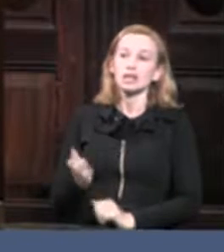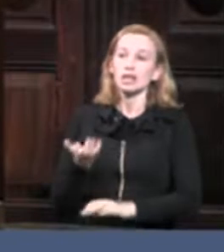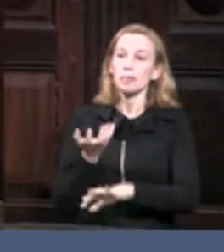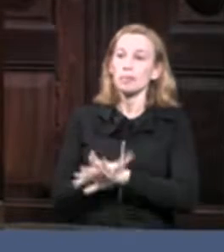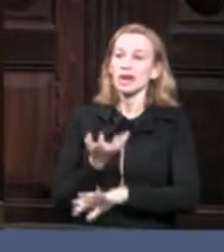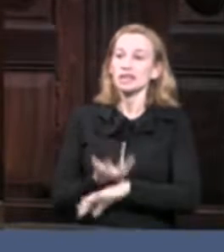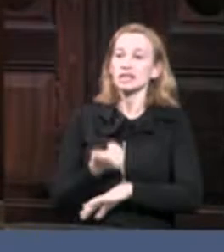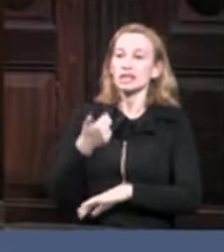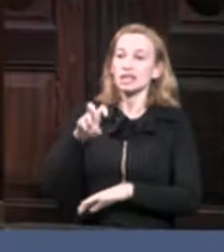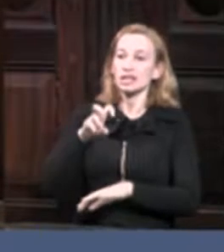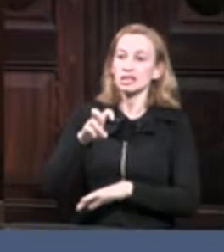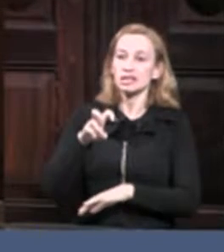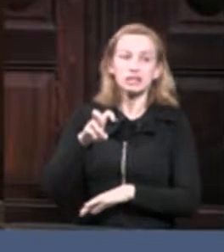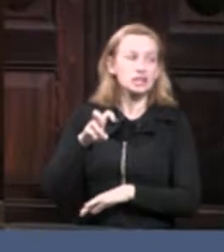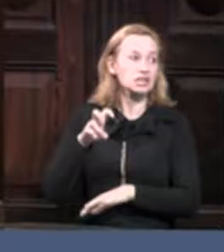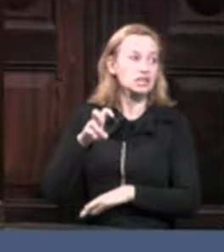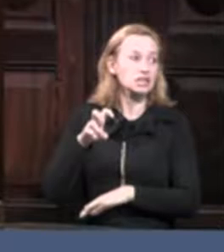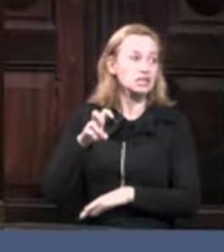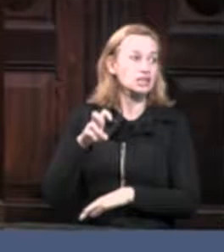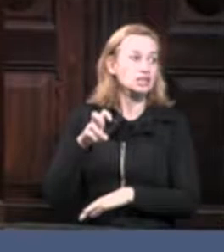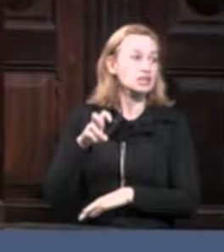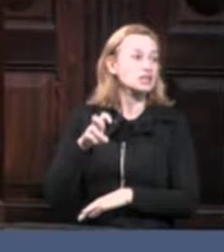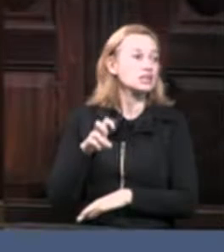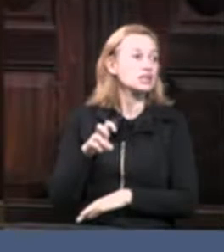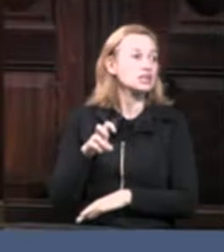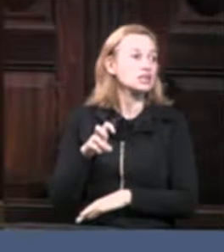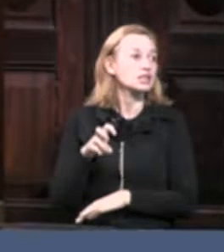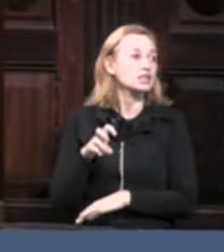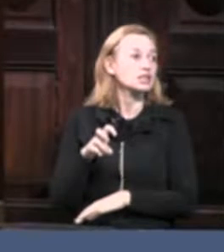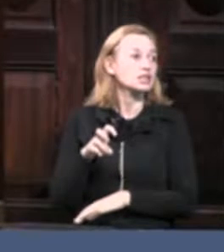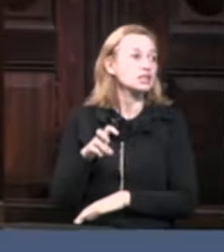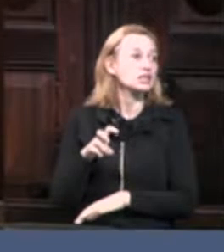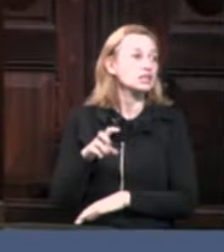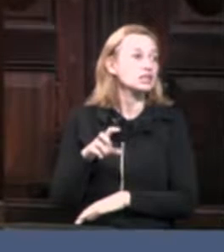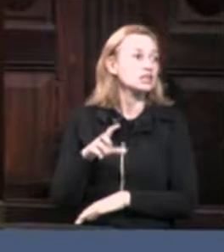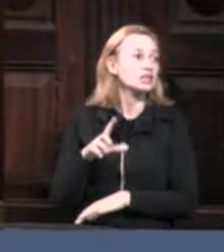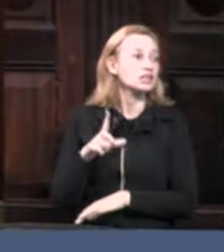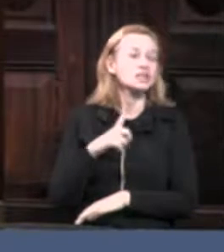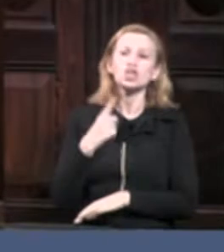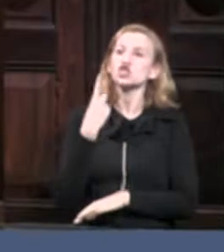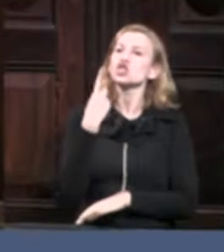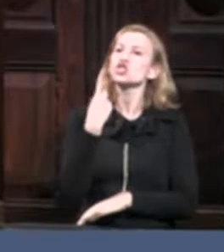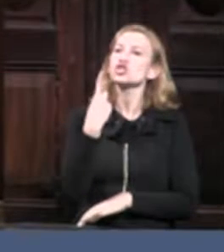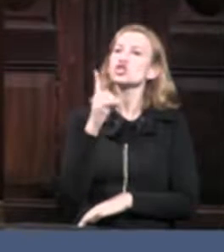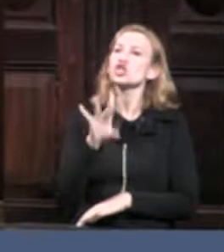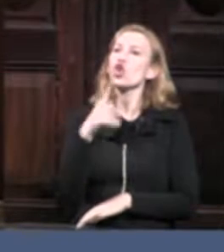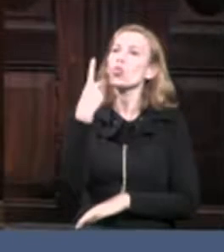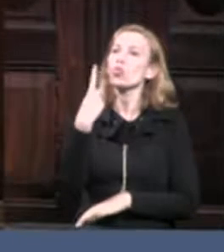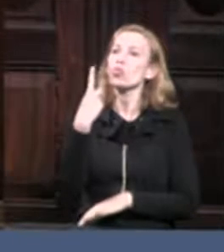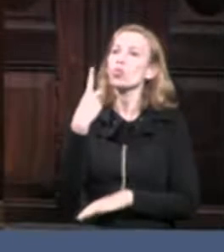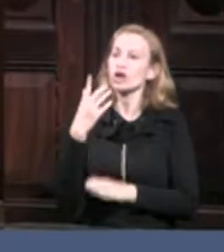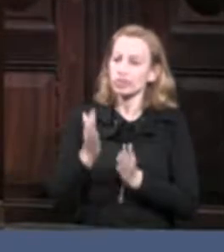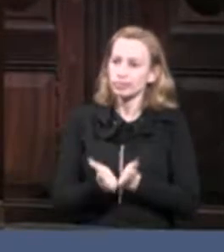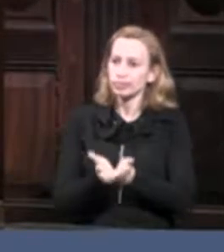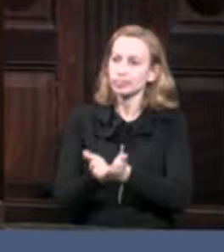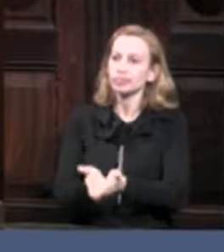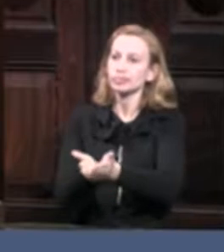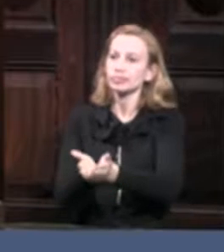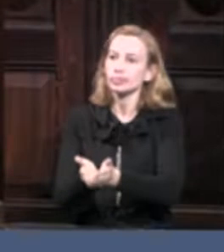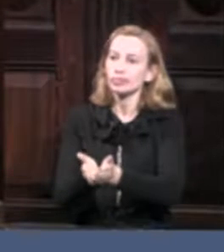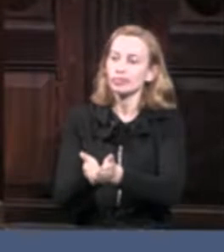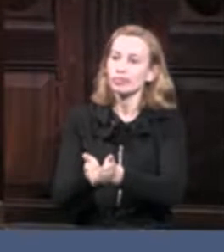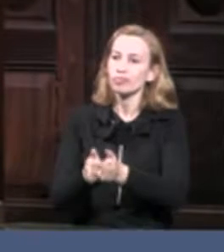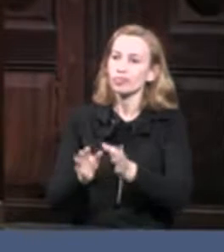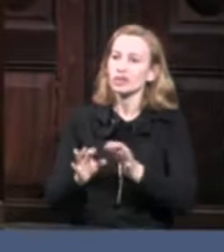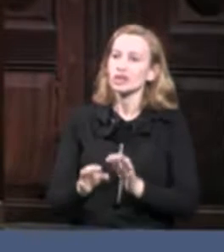onde atualmente há somente uma linha seletiva no transporte de barcas. A